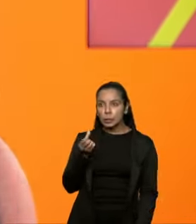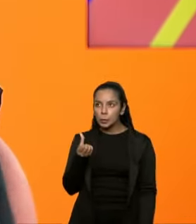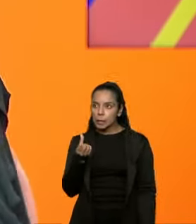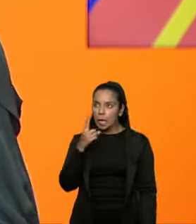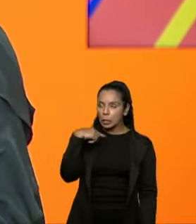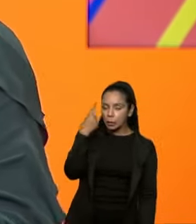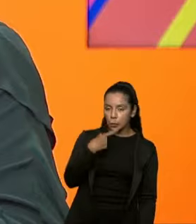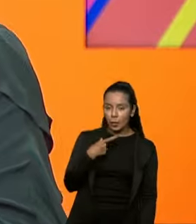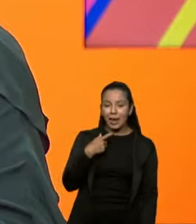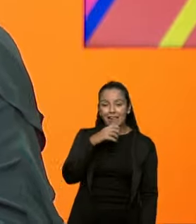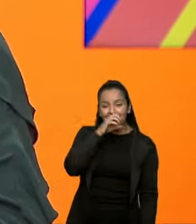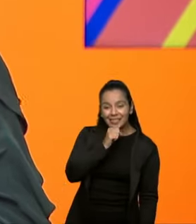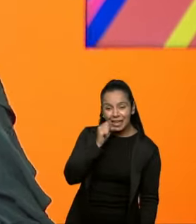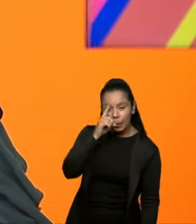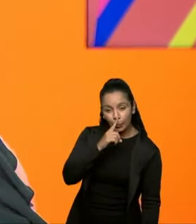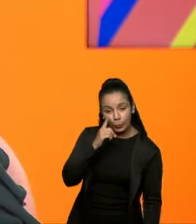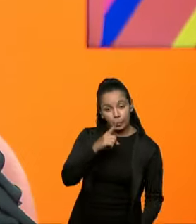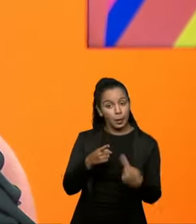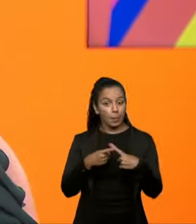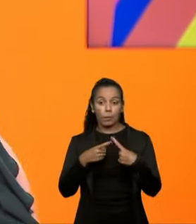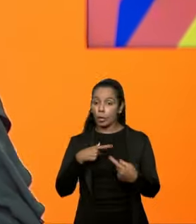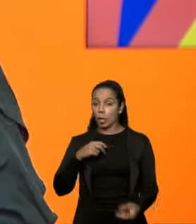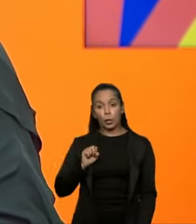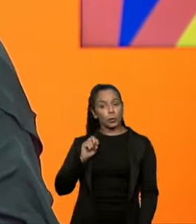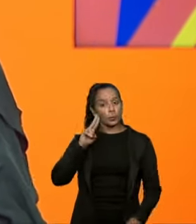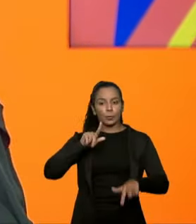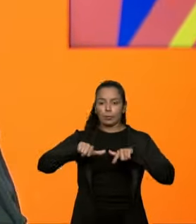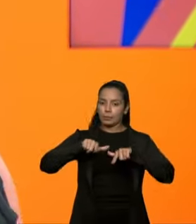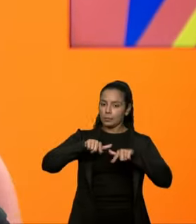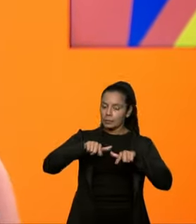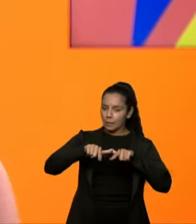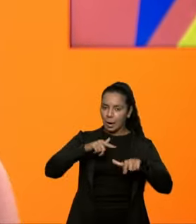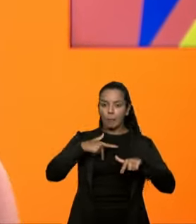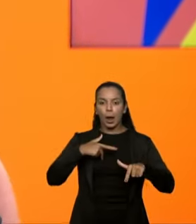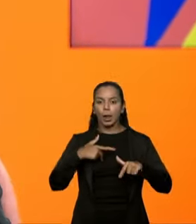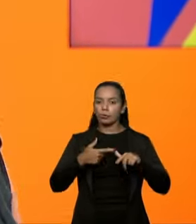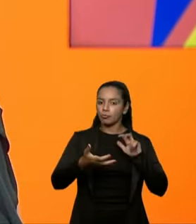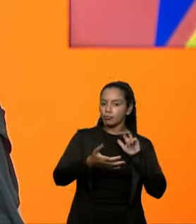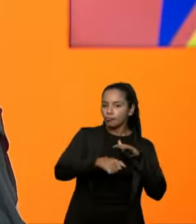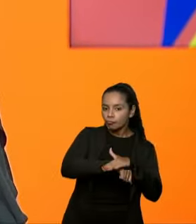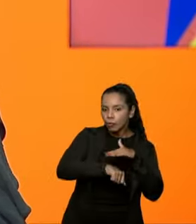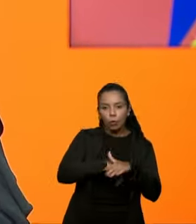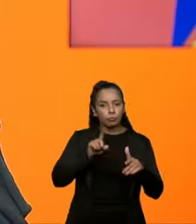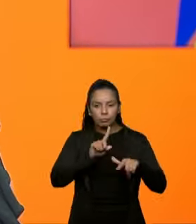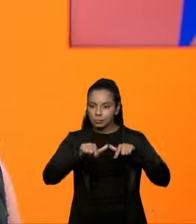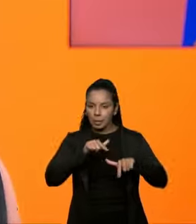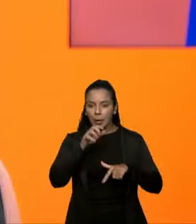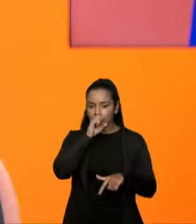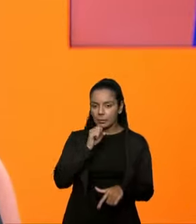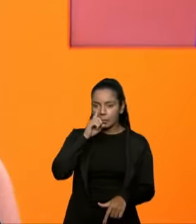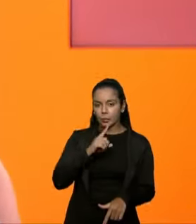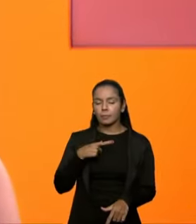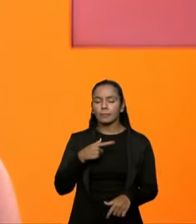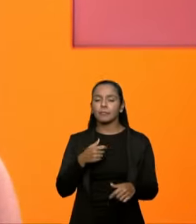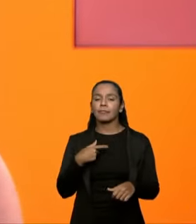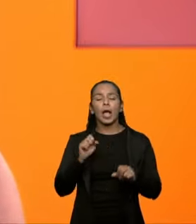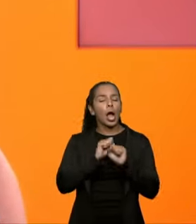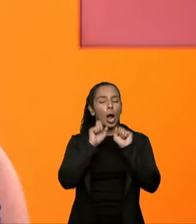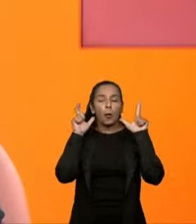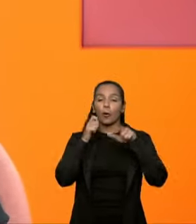5, 6 horas. Aí quando chega sábado e domingo, porque eu não sou um trabalhador em turno, porque eu não trabalho nos finais de semana, aí eu acordo